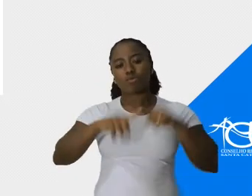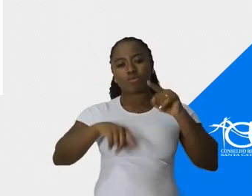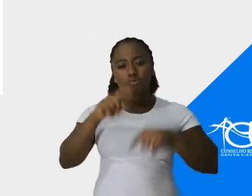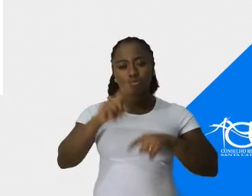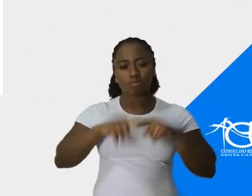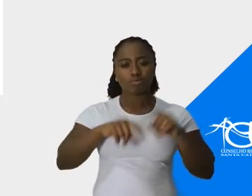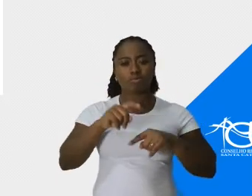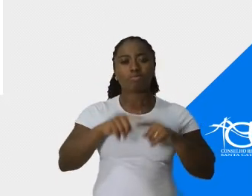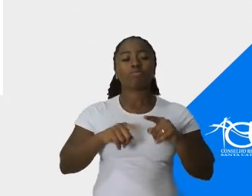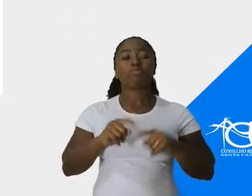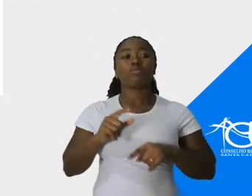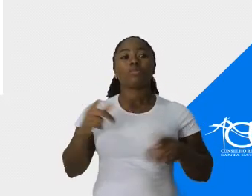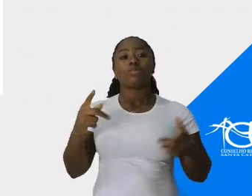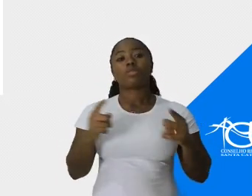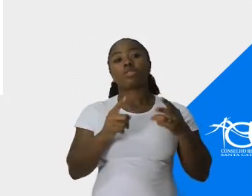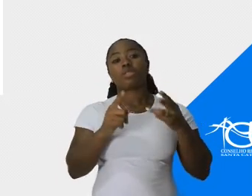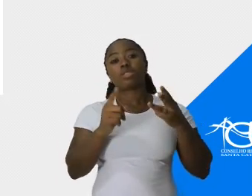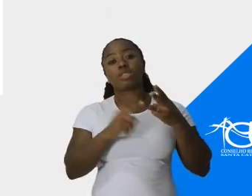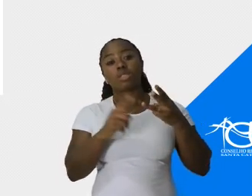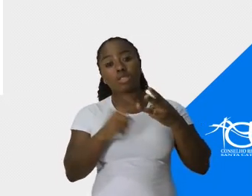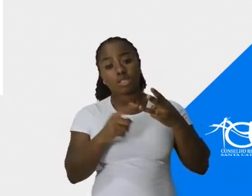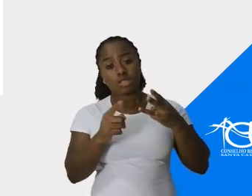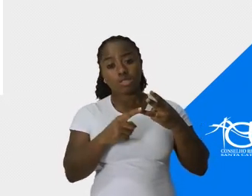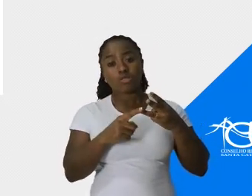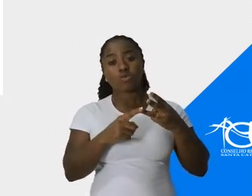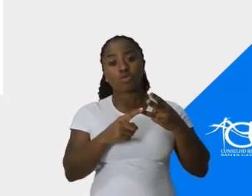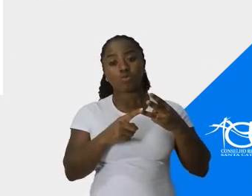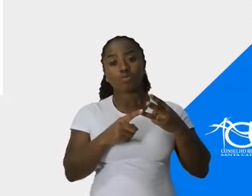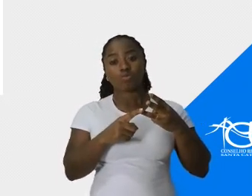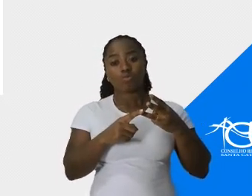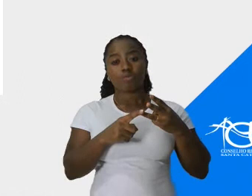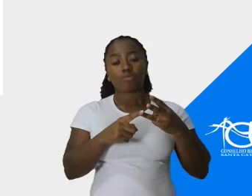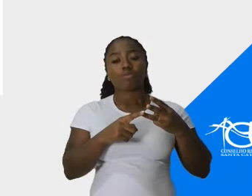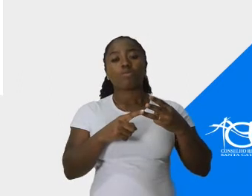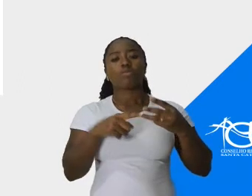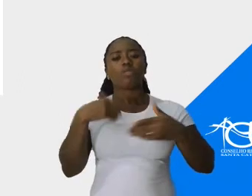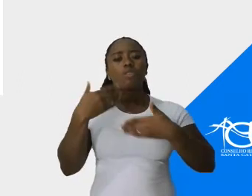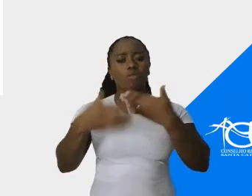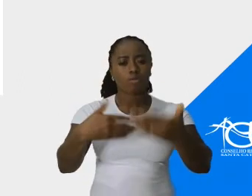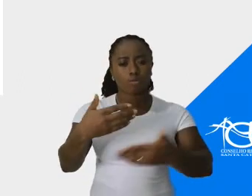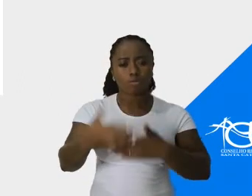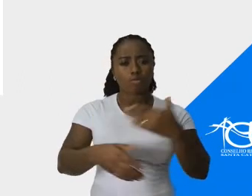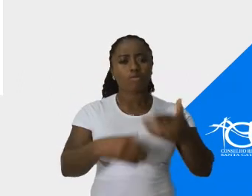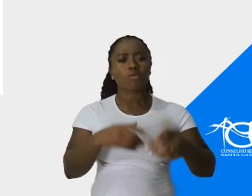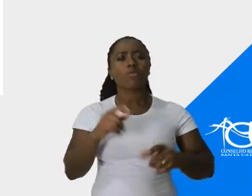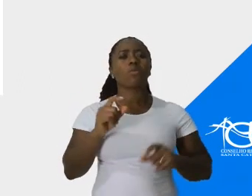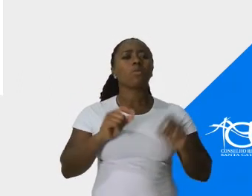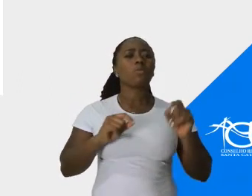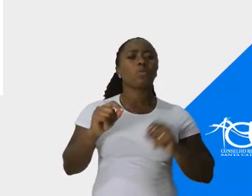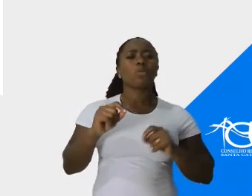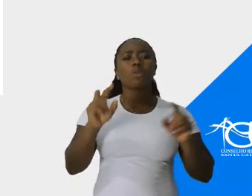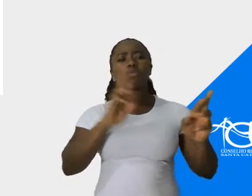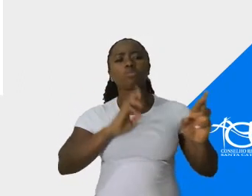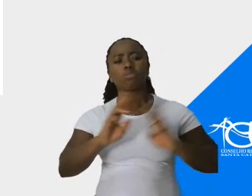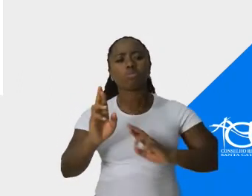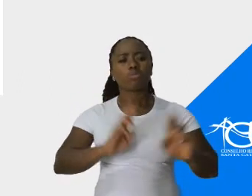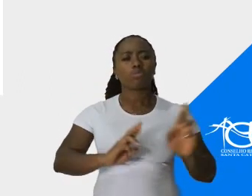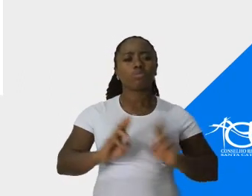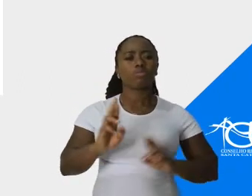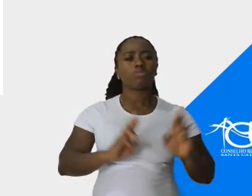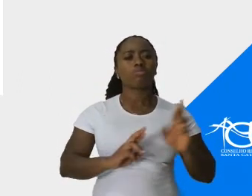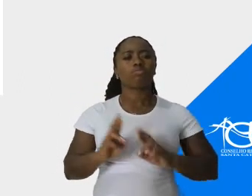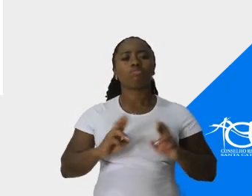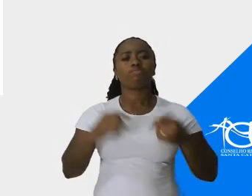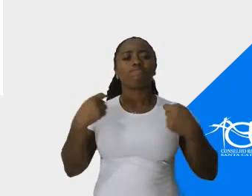é: eu tenho um ambiente, eu tenho um processo de resposta das pessoas. Agora, quais são as condições psicológicas que eu tenho suficientes e necessárias para que essas